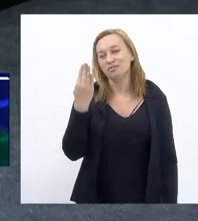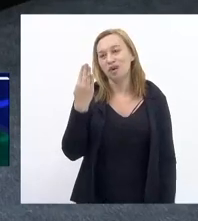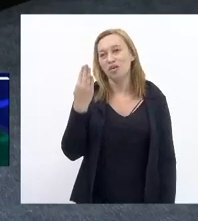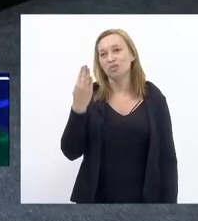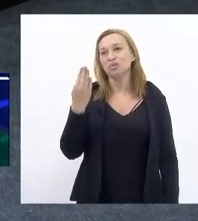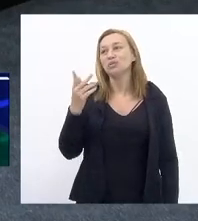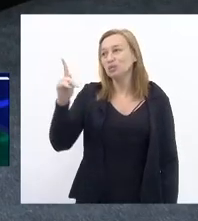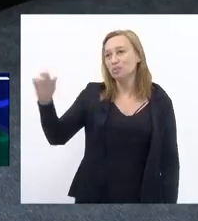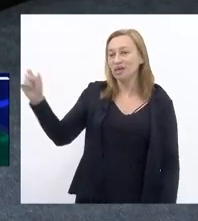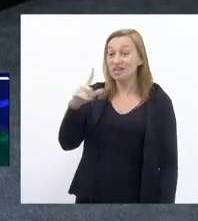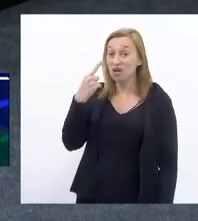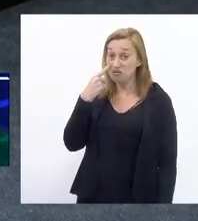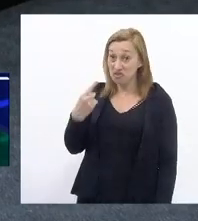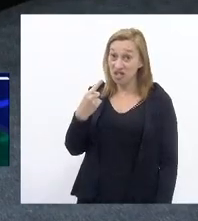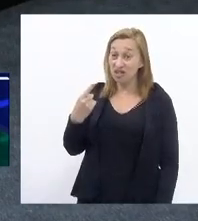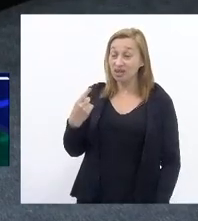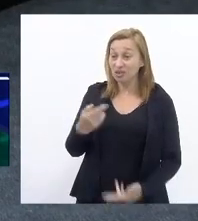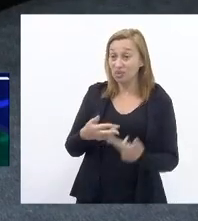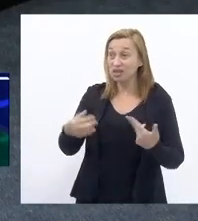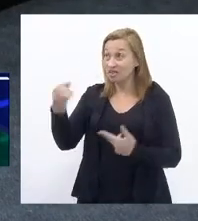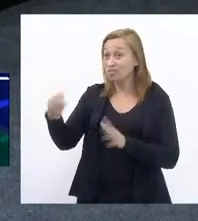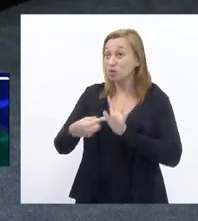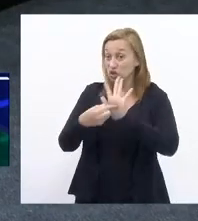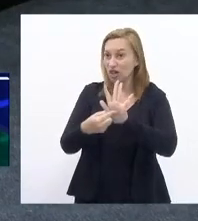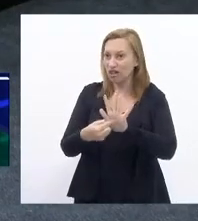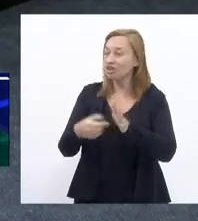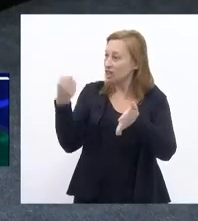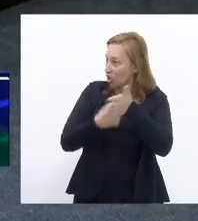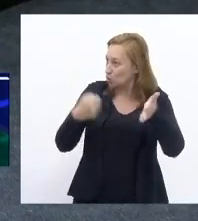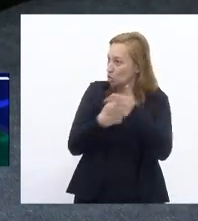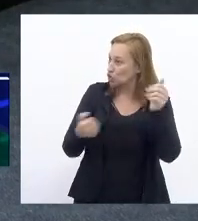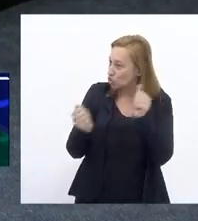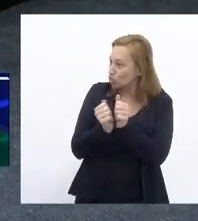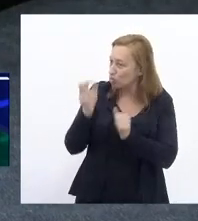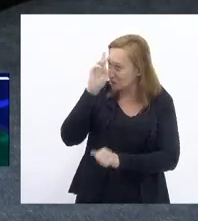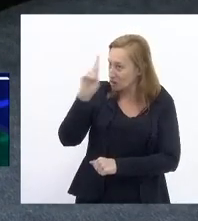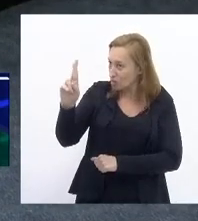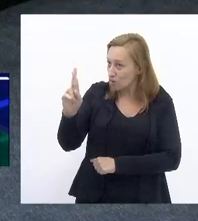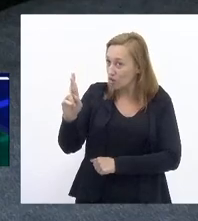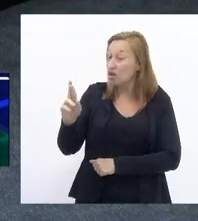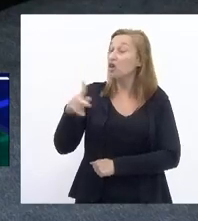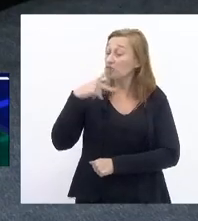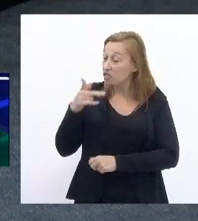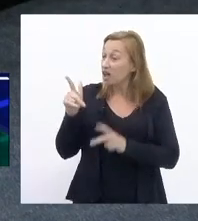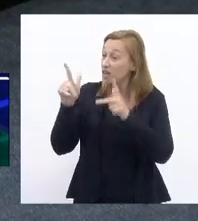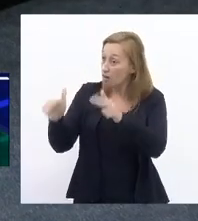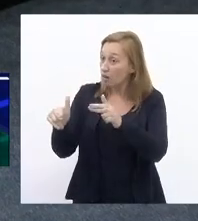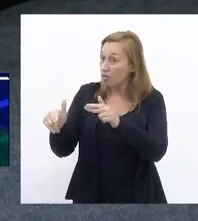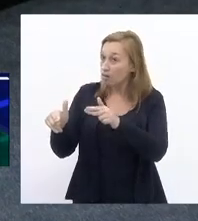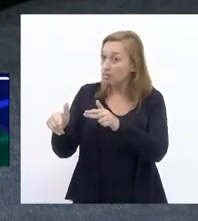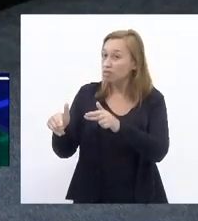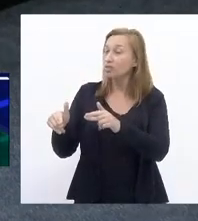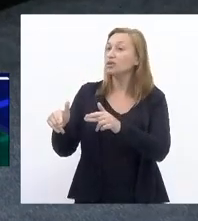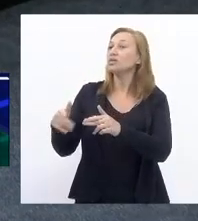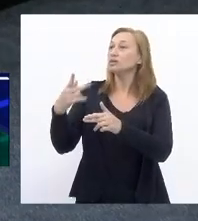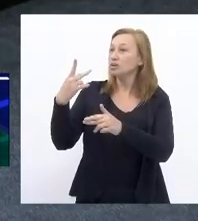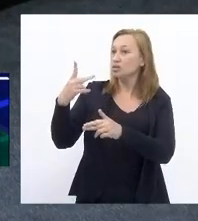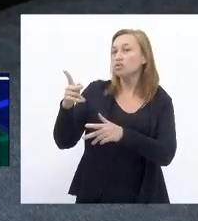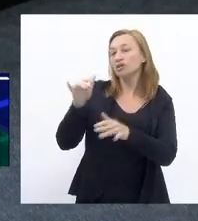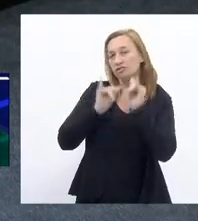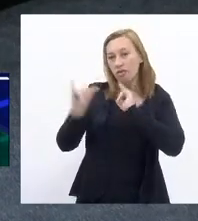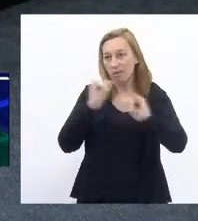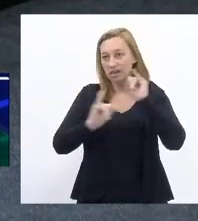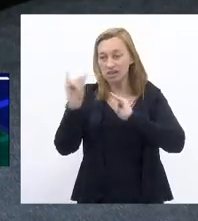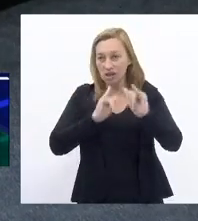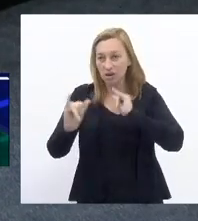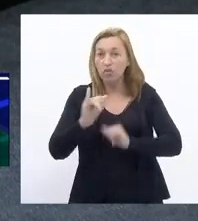indivíduo sendo revelada. Faço questão de entrar nessa luta com Vossa Excelência e faço coro a seu brilhante requerimento de informação,